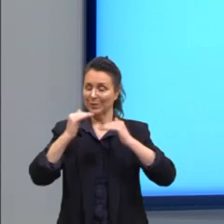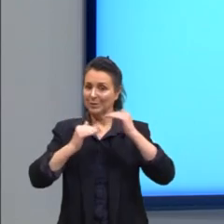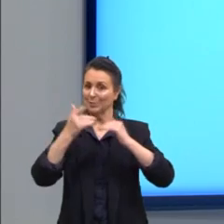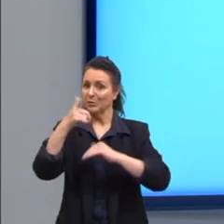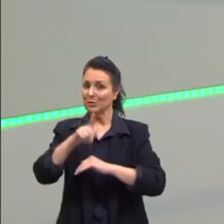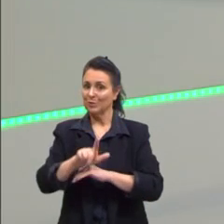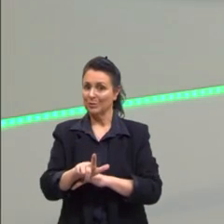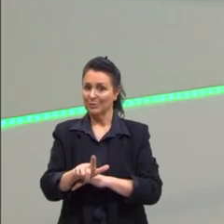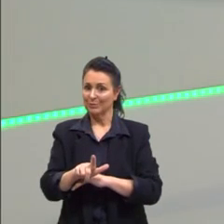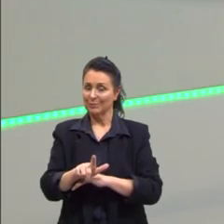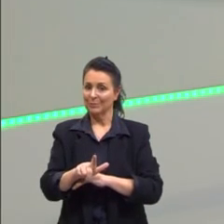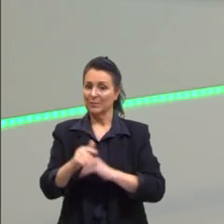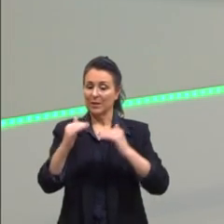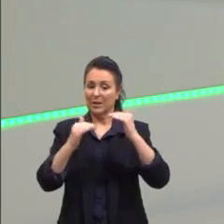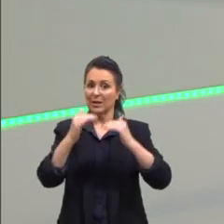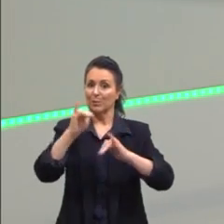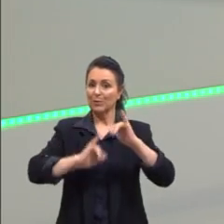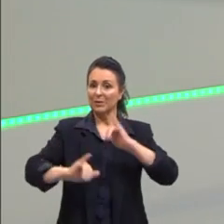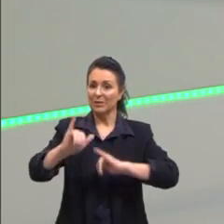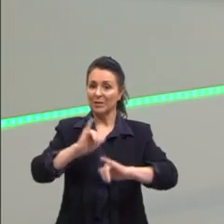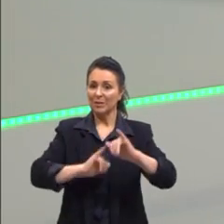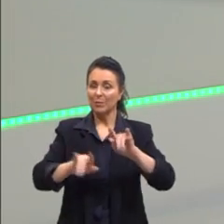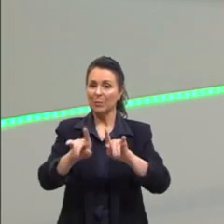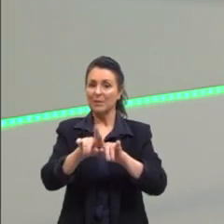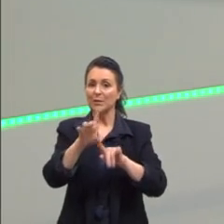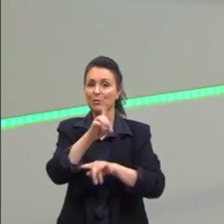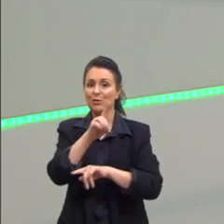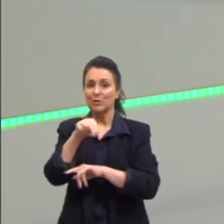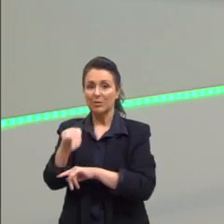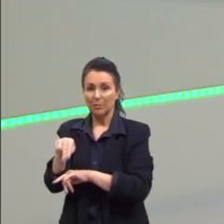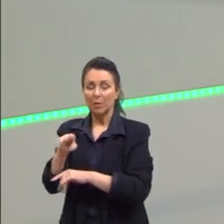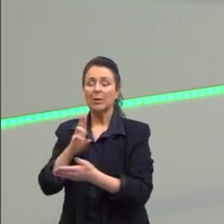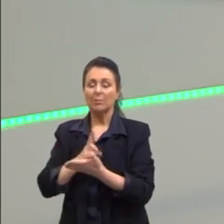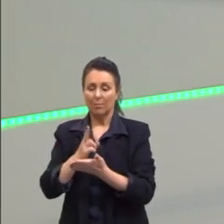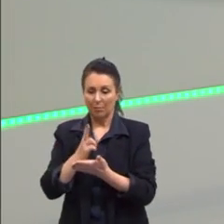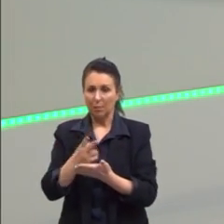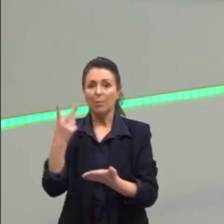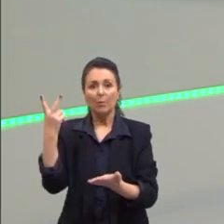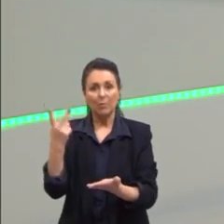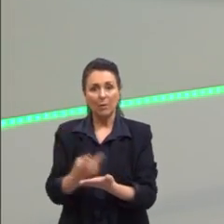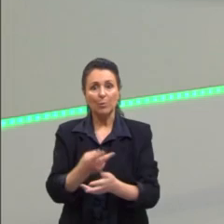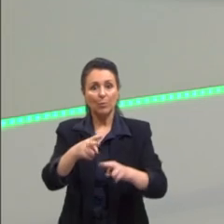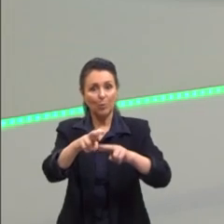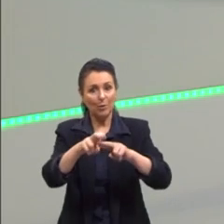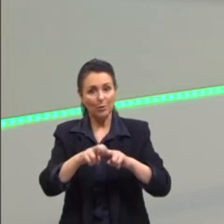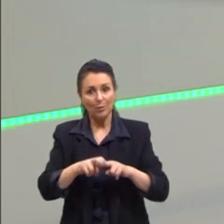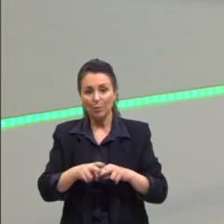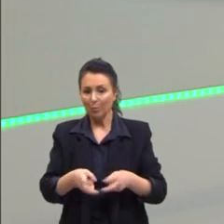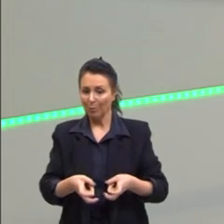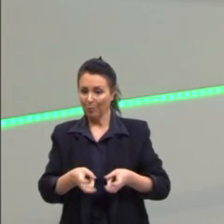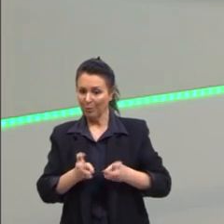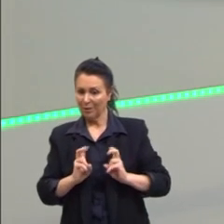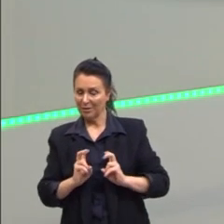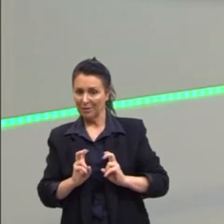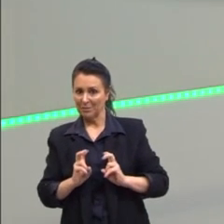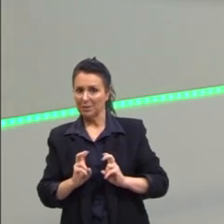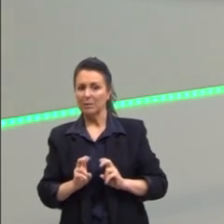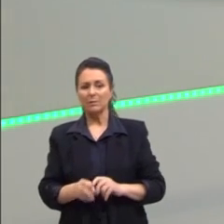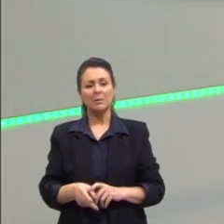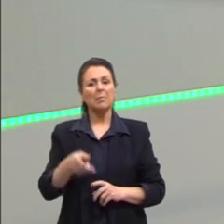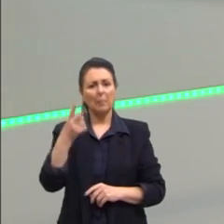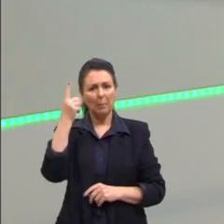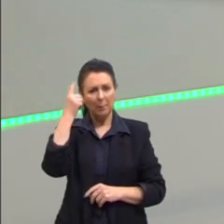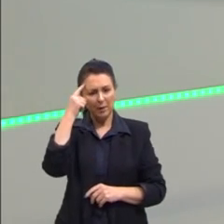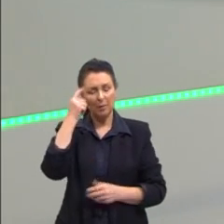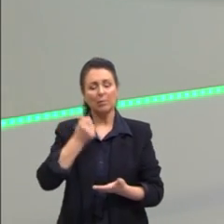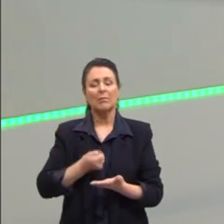um equilíbrio químico porém o equilíbrio dinâmico então ele tá sempre ocorrendo e por isso a gente não percebe acaba tendo aquela garantia de